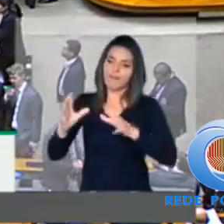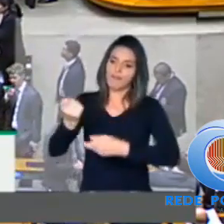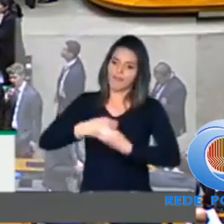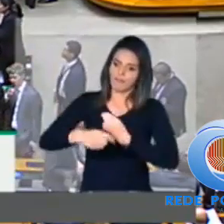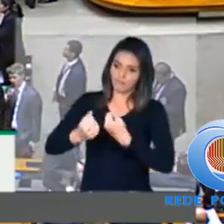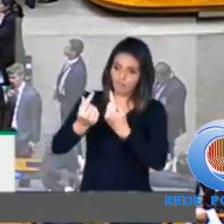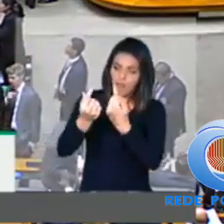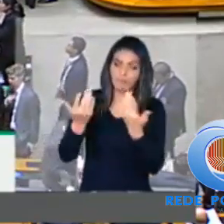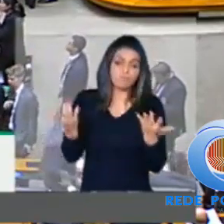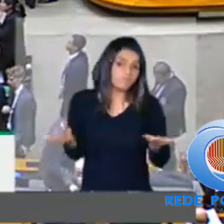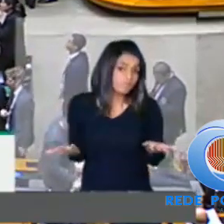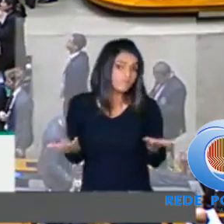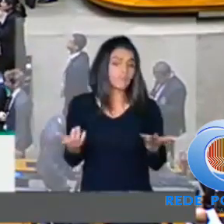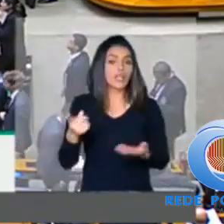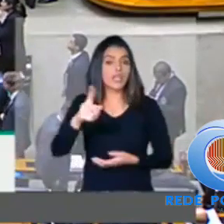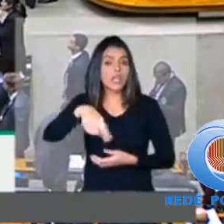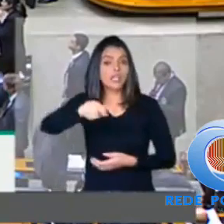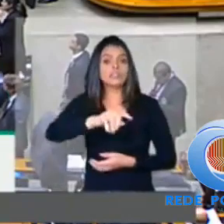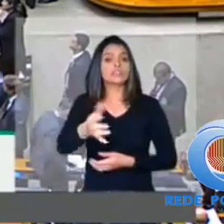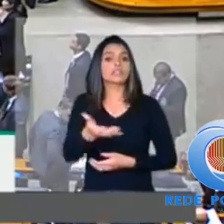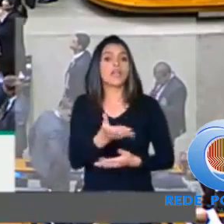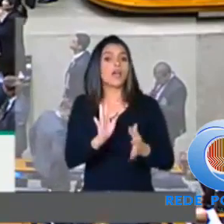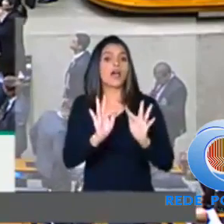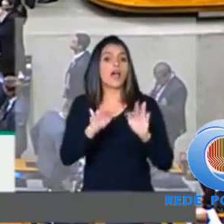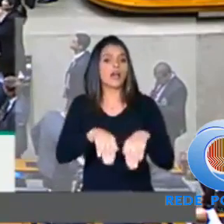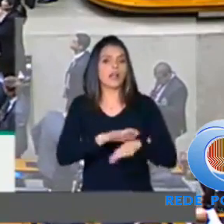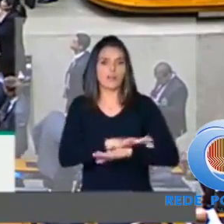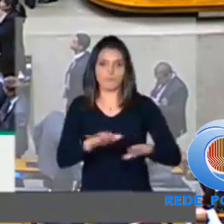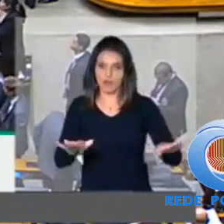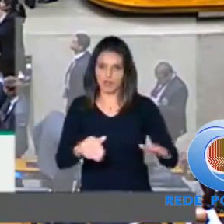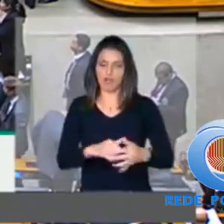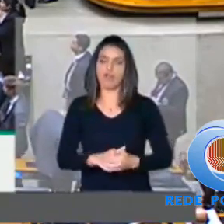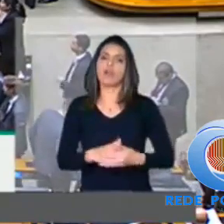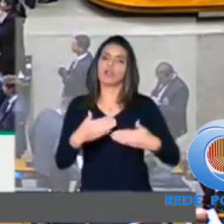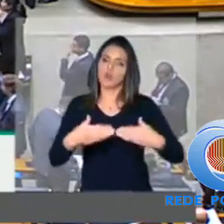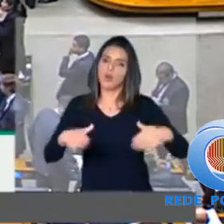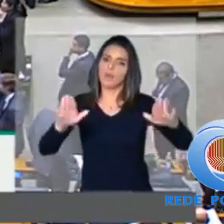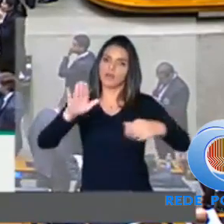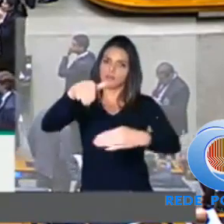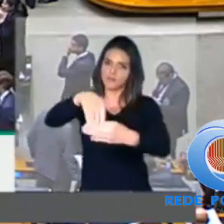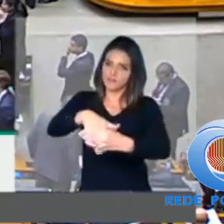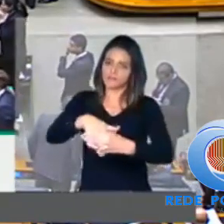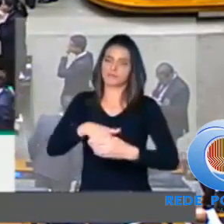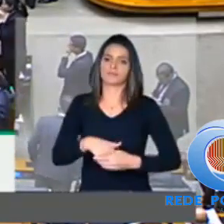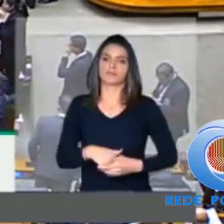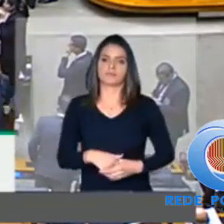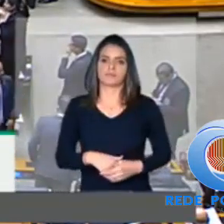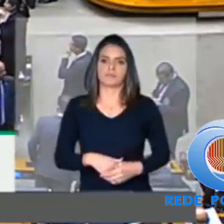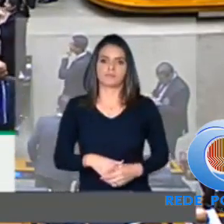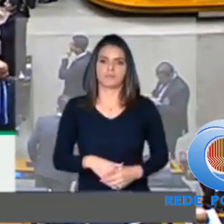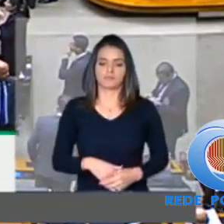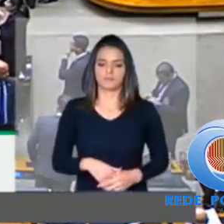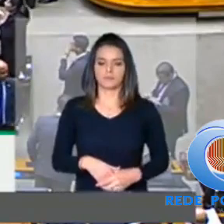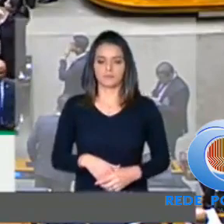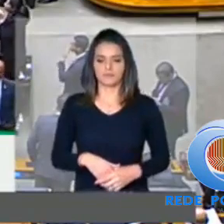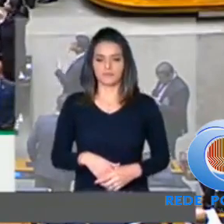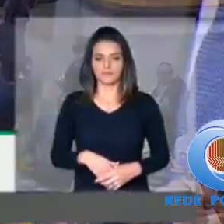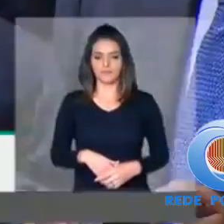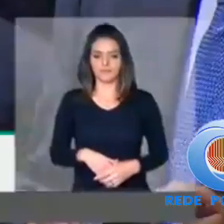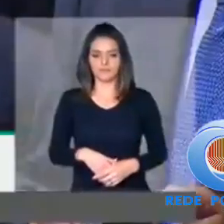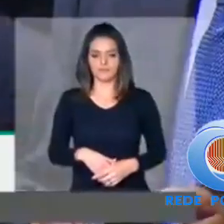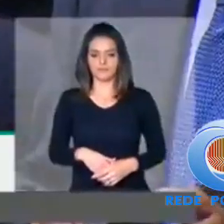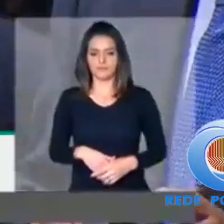econômica, querem, então, concluir essa fase para depois já passar para a votação. Ela